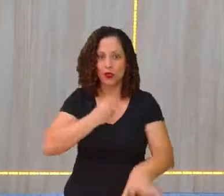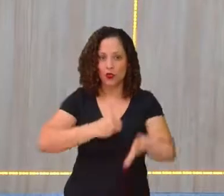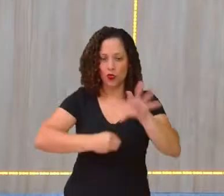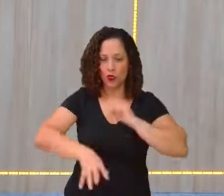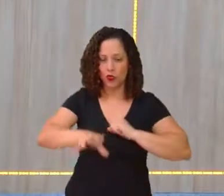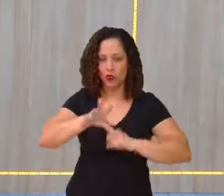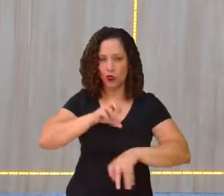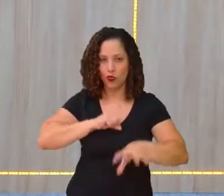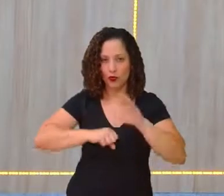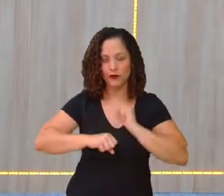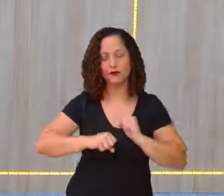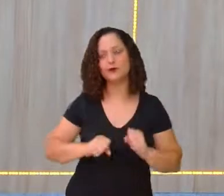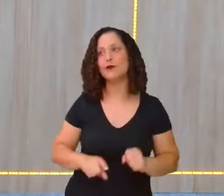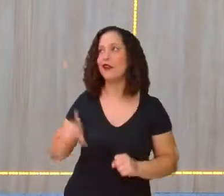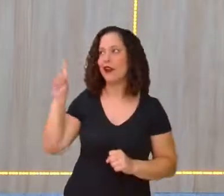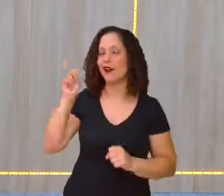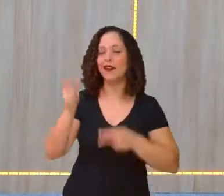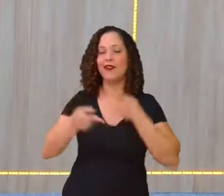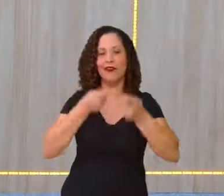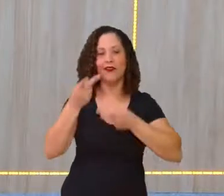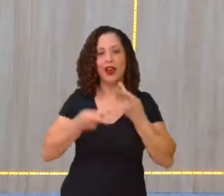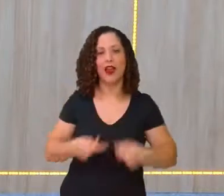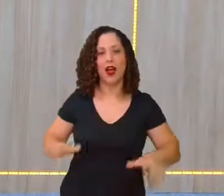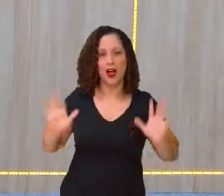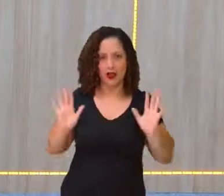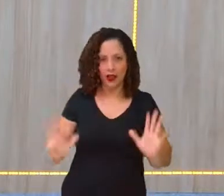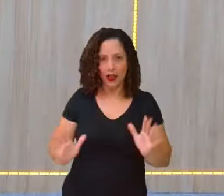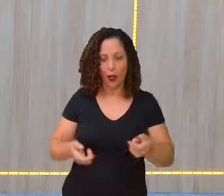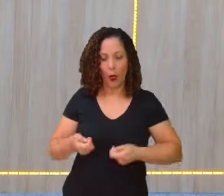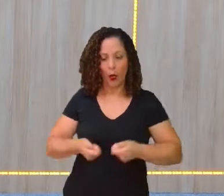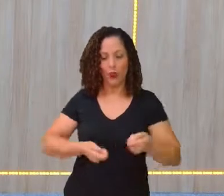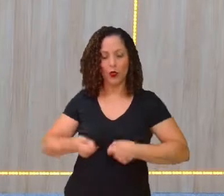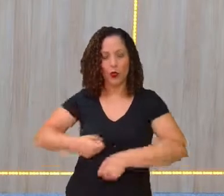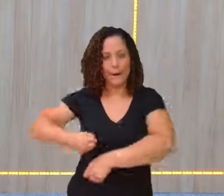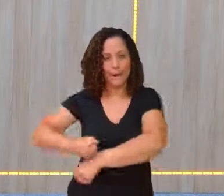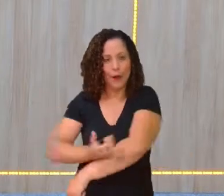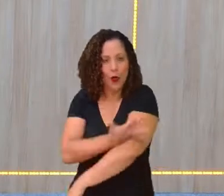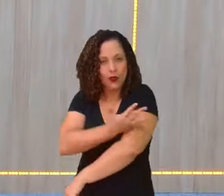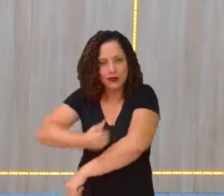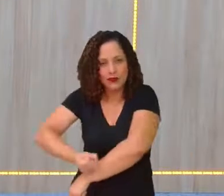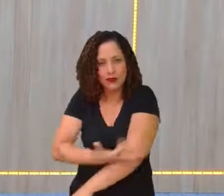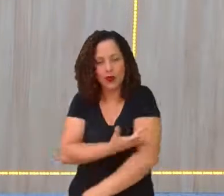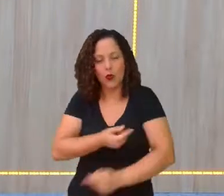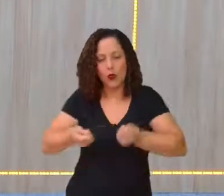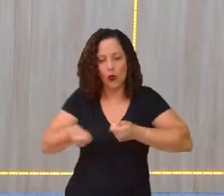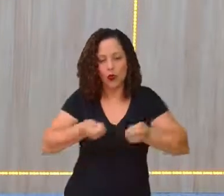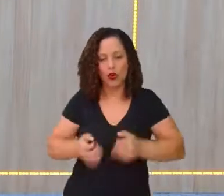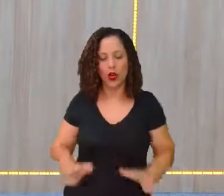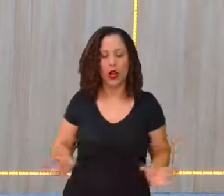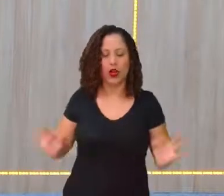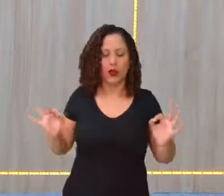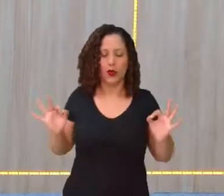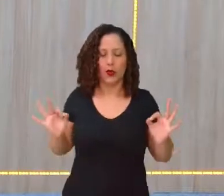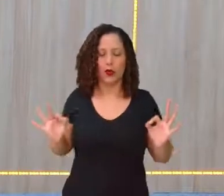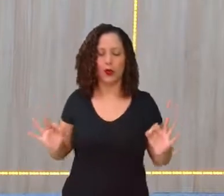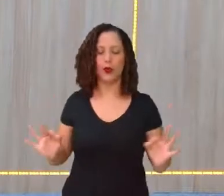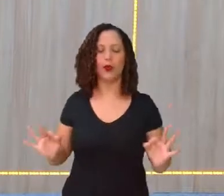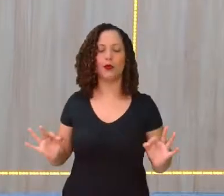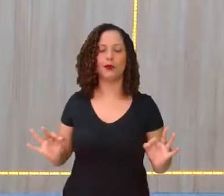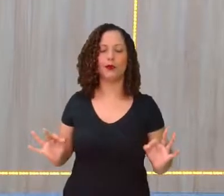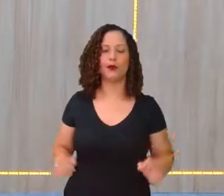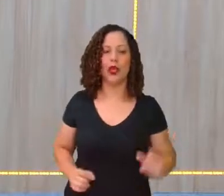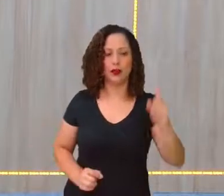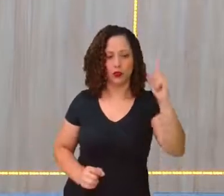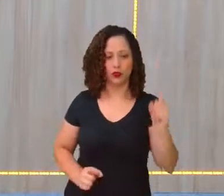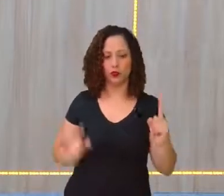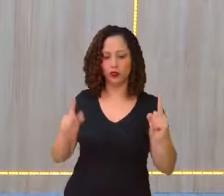relação de relaxar, né? Ele fala sobre o autocontrole também, que é você saber respeitar a outra pessoa.